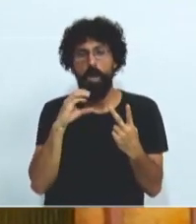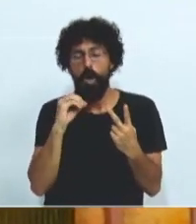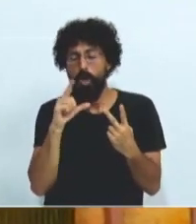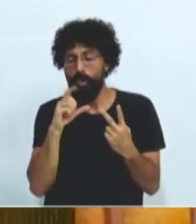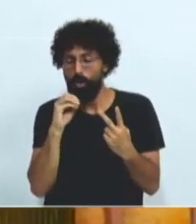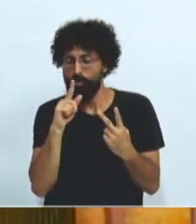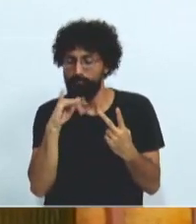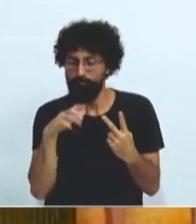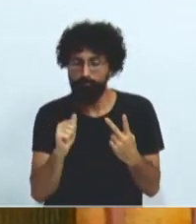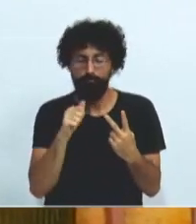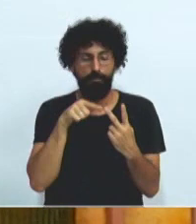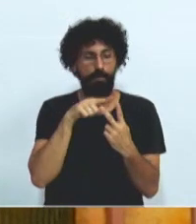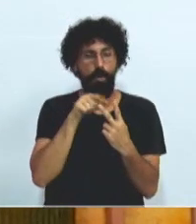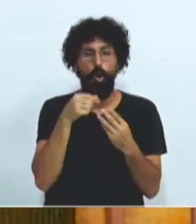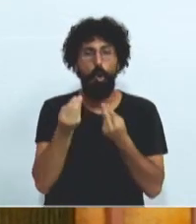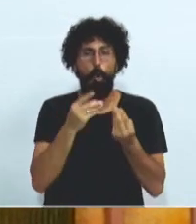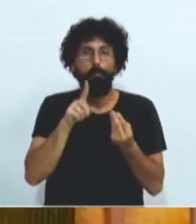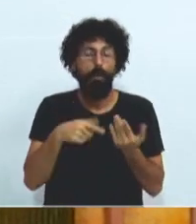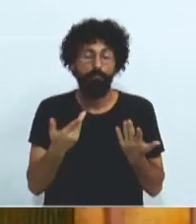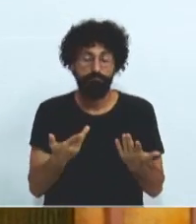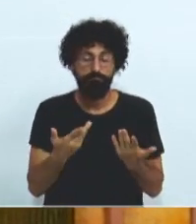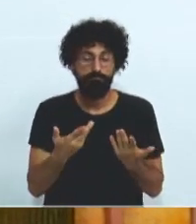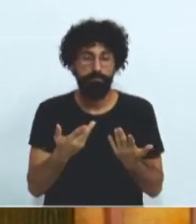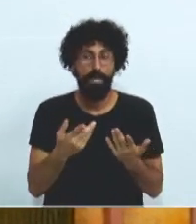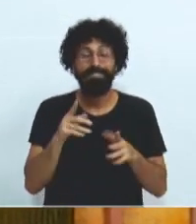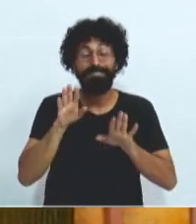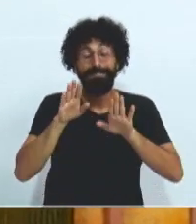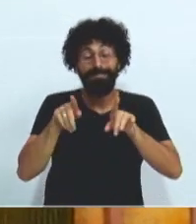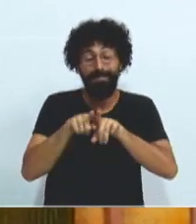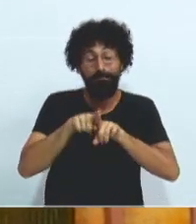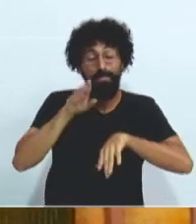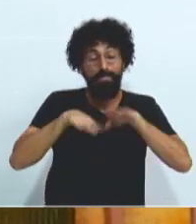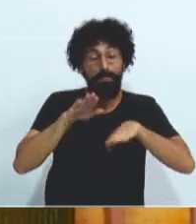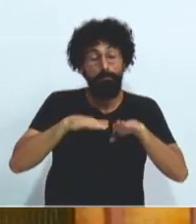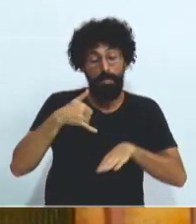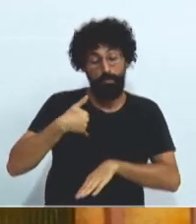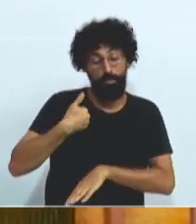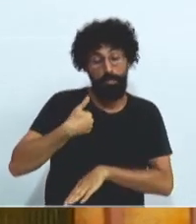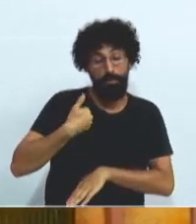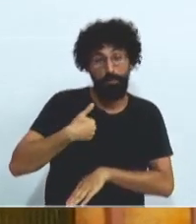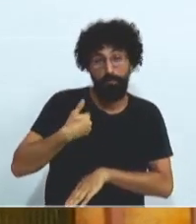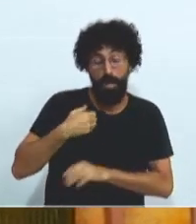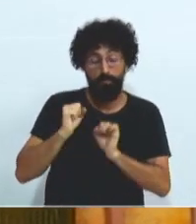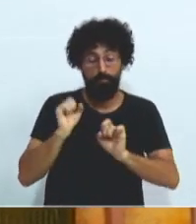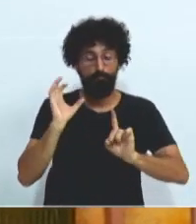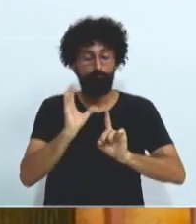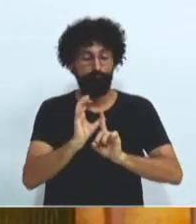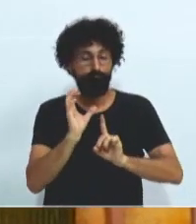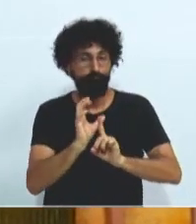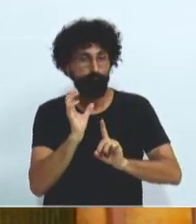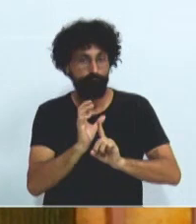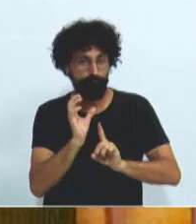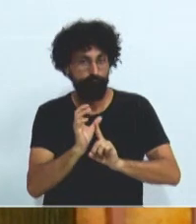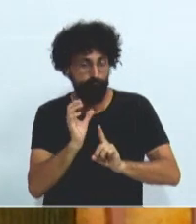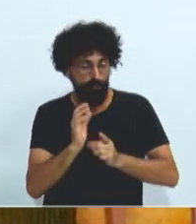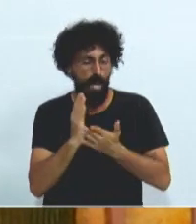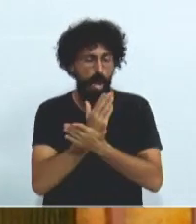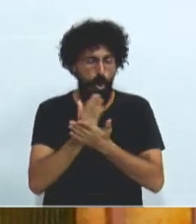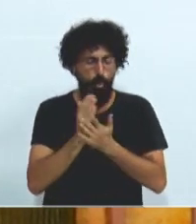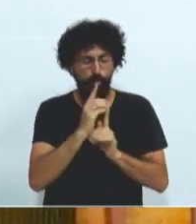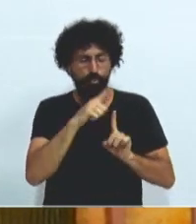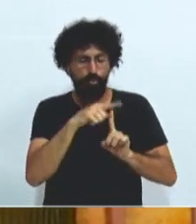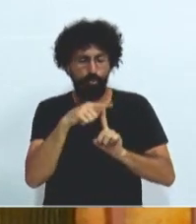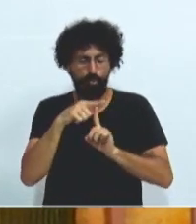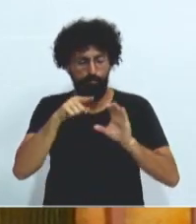avaliação com relação a fatores genéticos, com relação à idade também, na leucemia linfóide a idade também contribui, algumas mutações. E